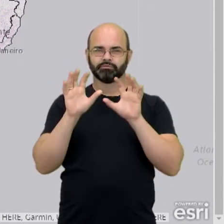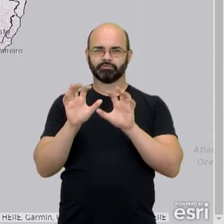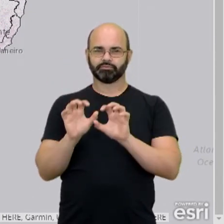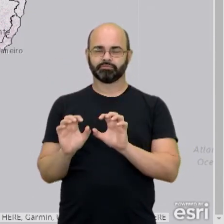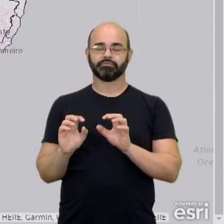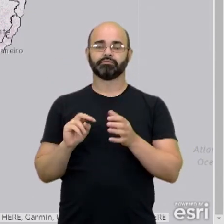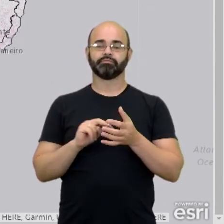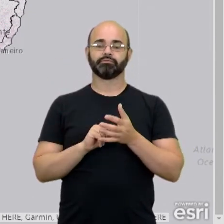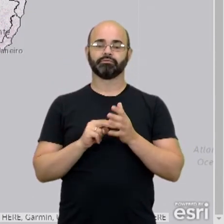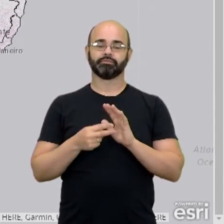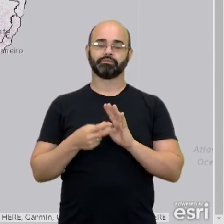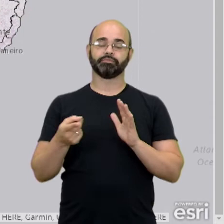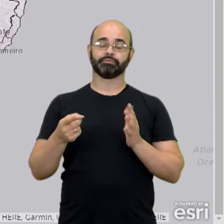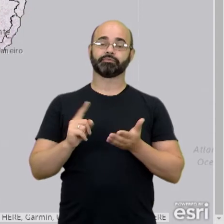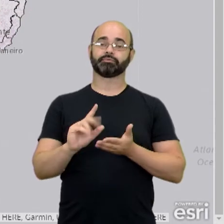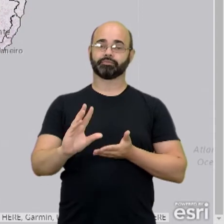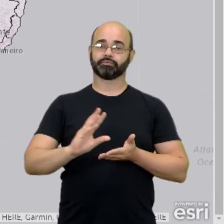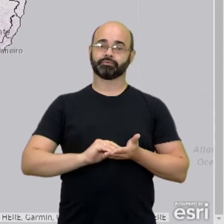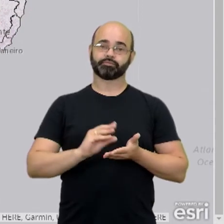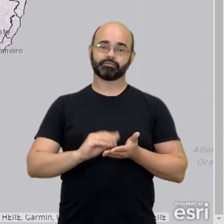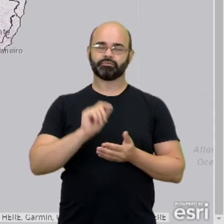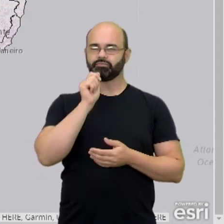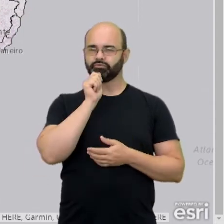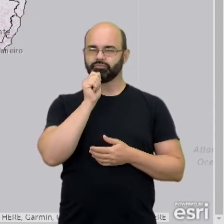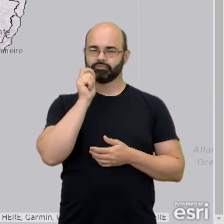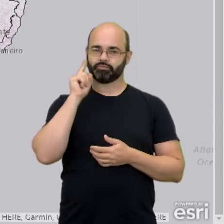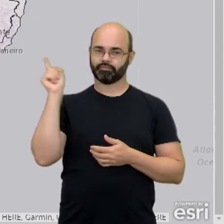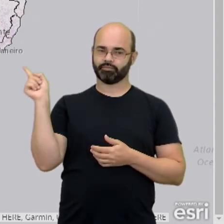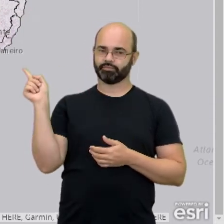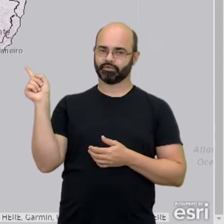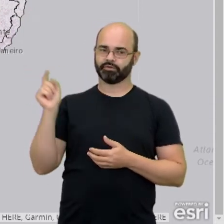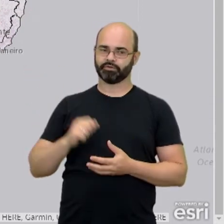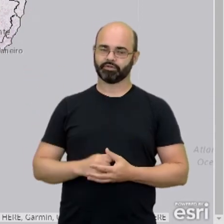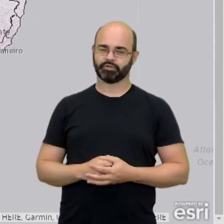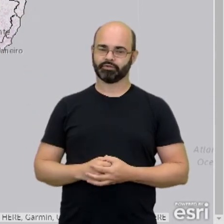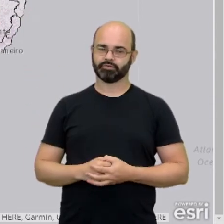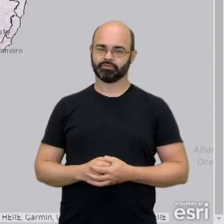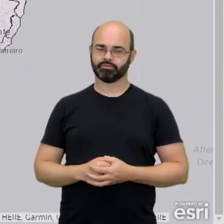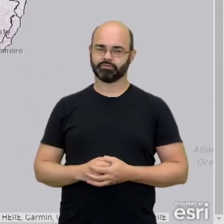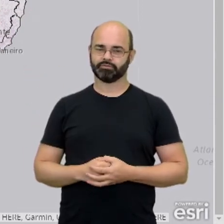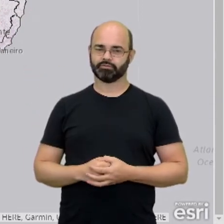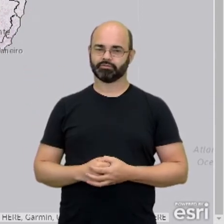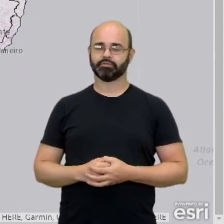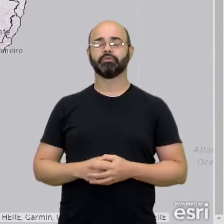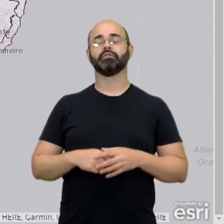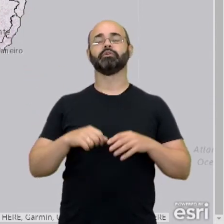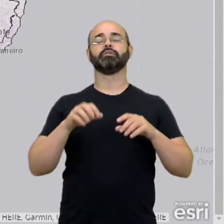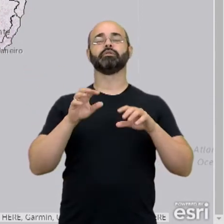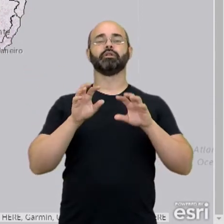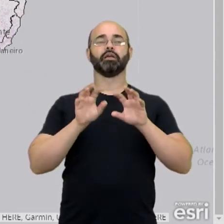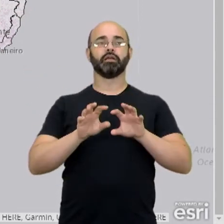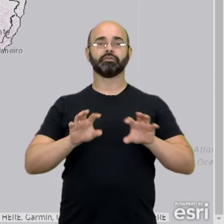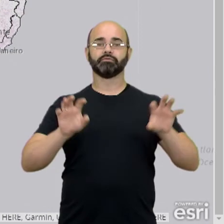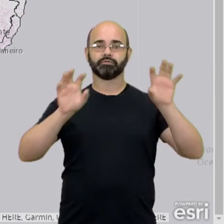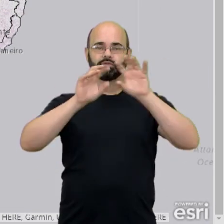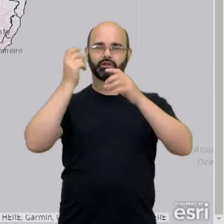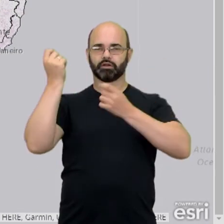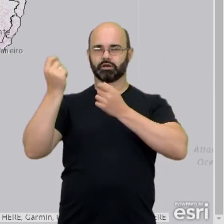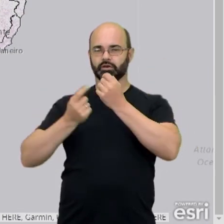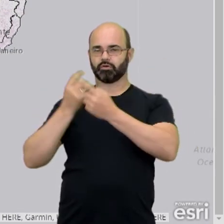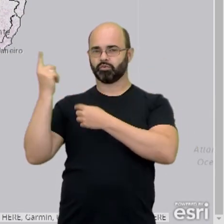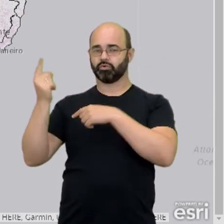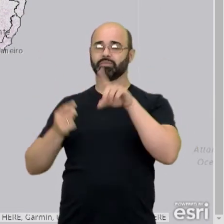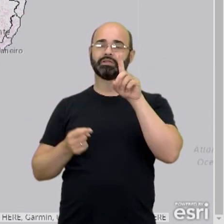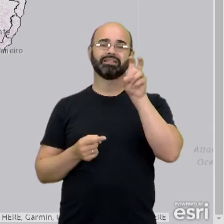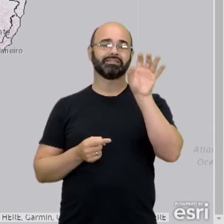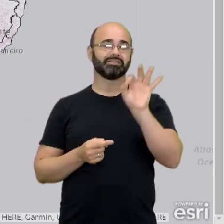quem ainda não tem registro, né? E a gente observa que algumas regiões aí tem ainda, né, uma porcentagem acima de 15% sem